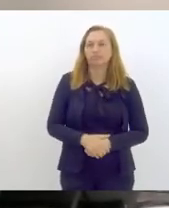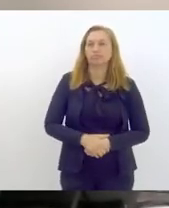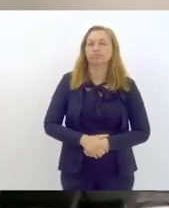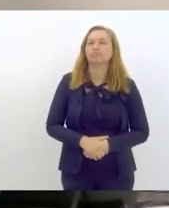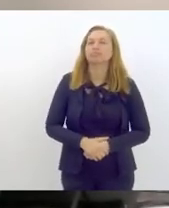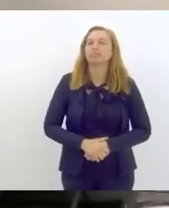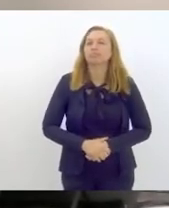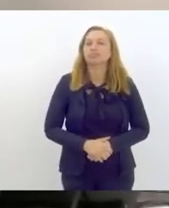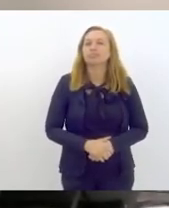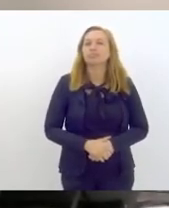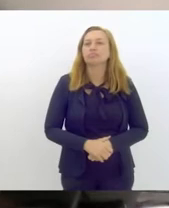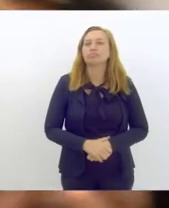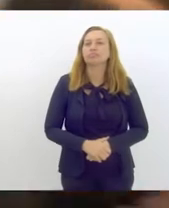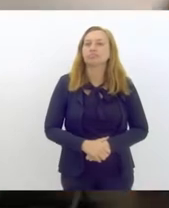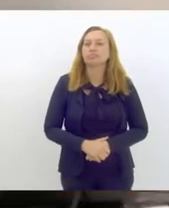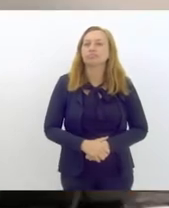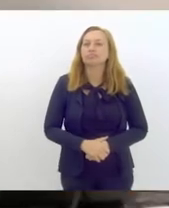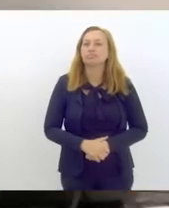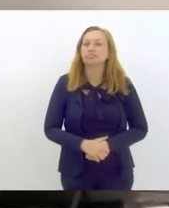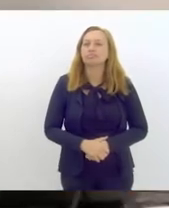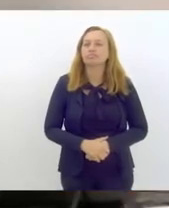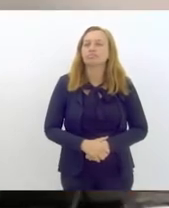ideia legislativa número